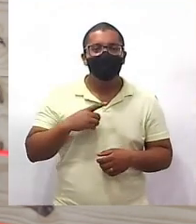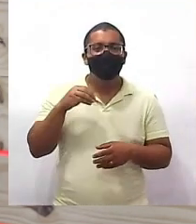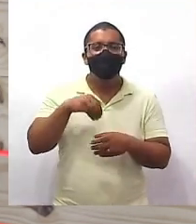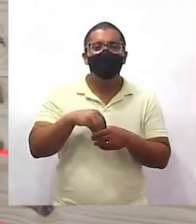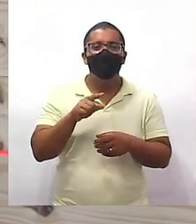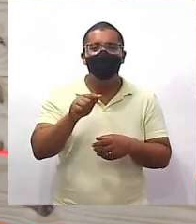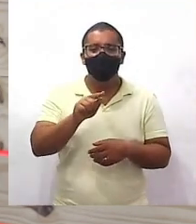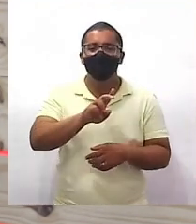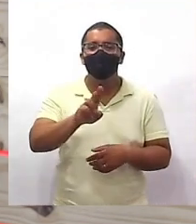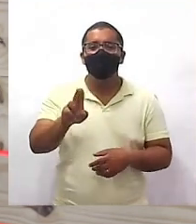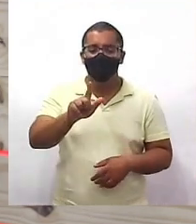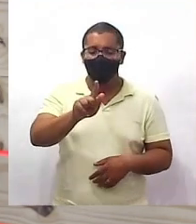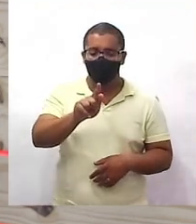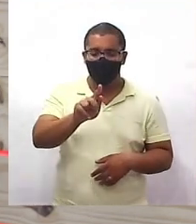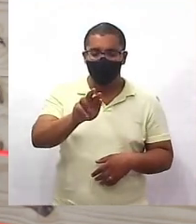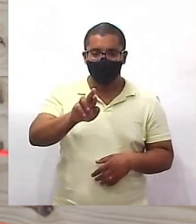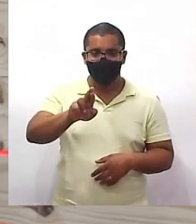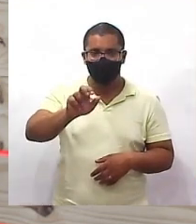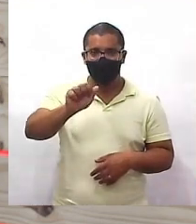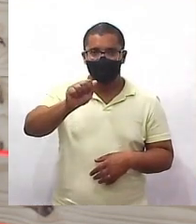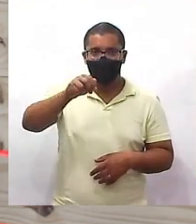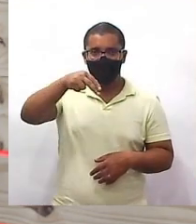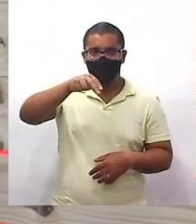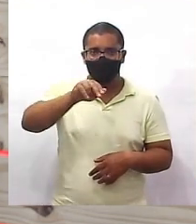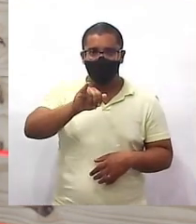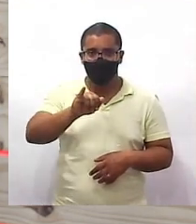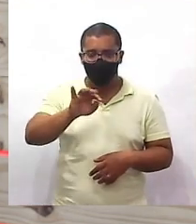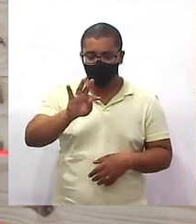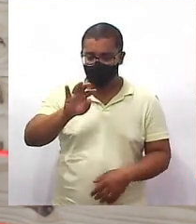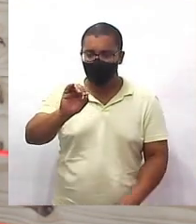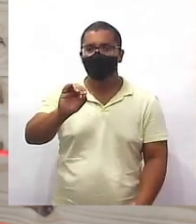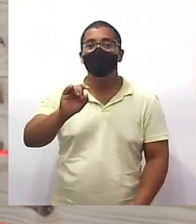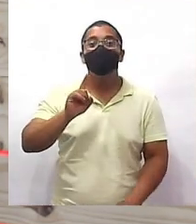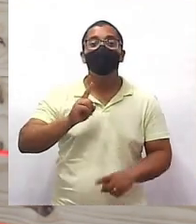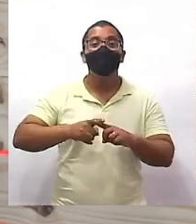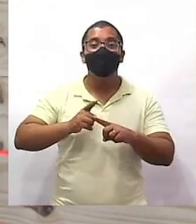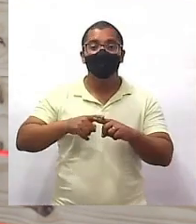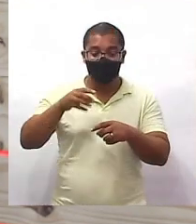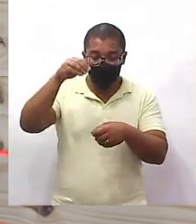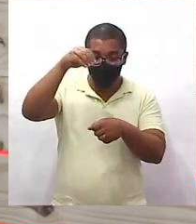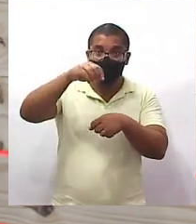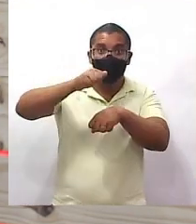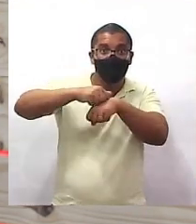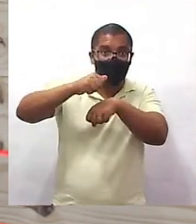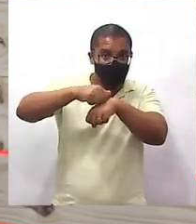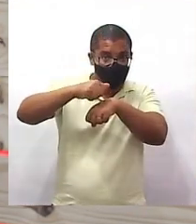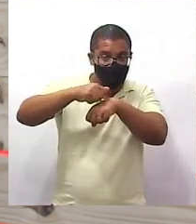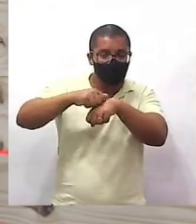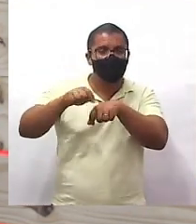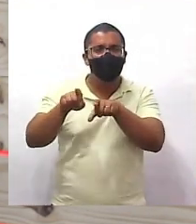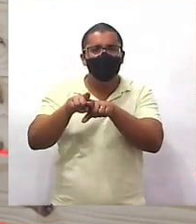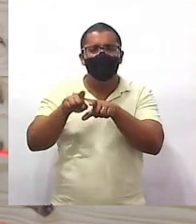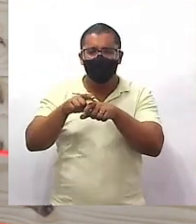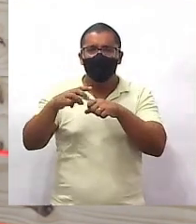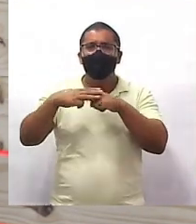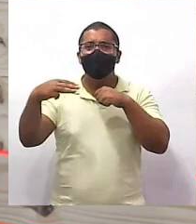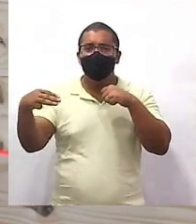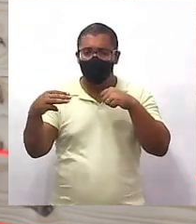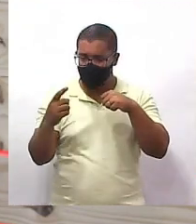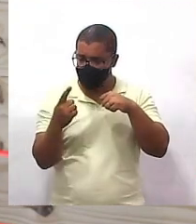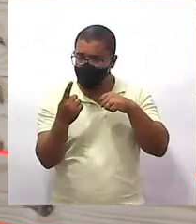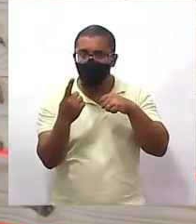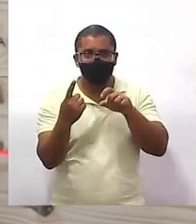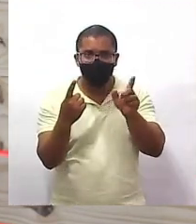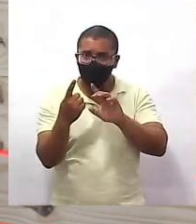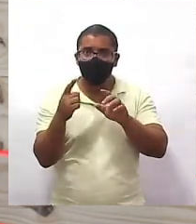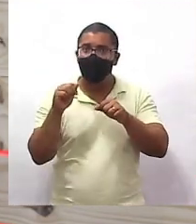de granito, porque ela é sólida e é formada por mais de um único